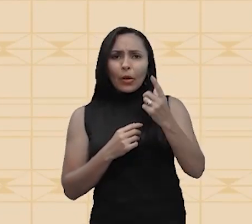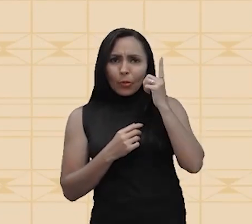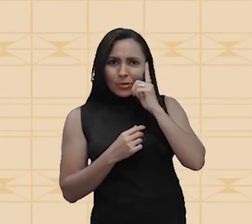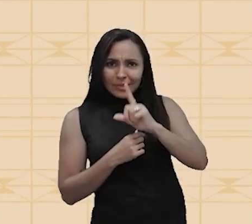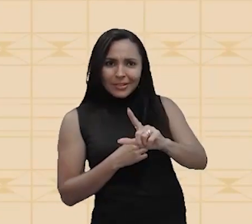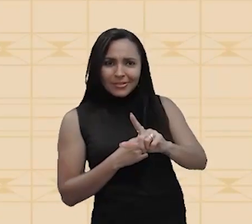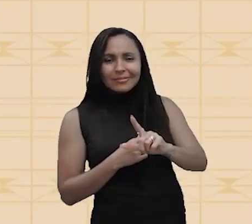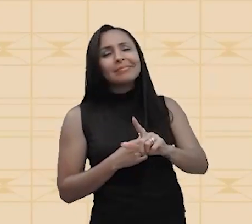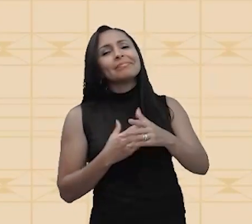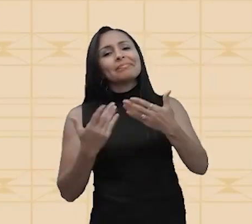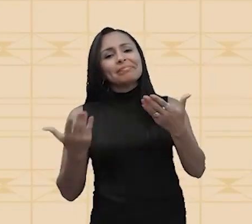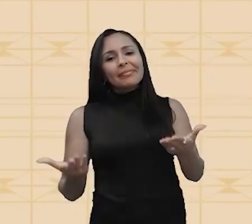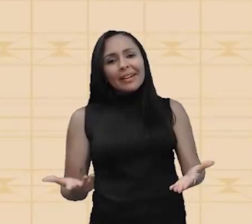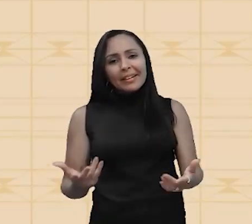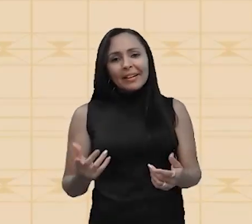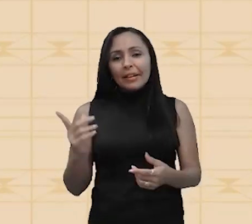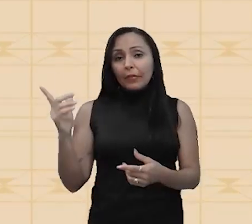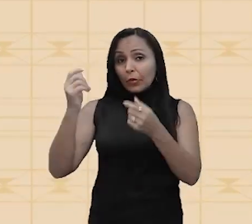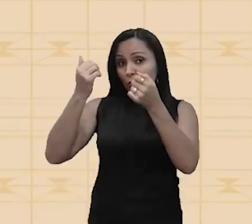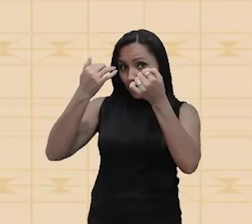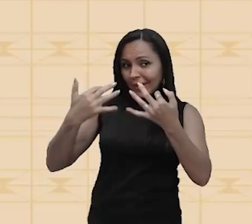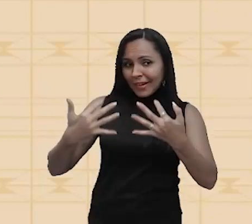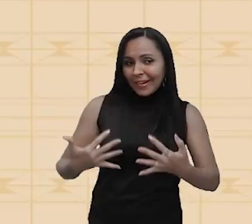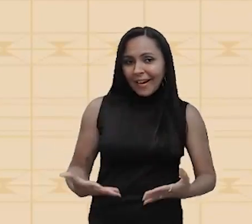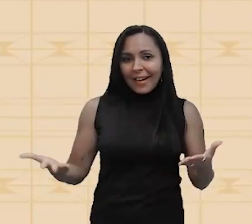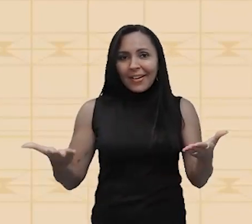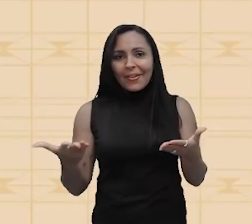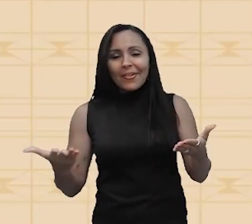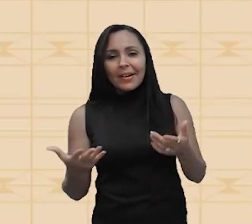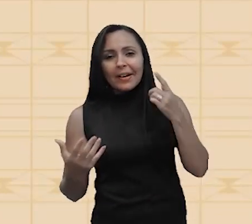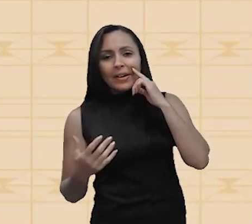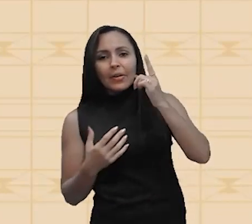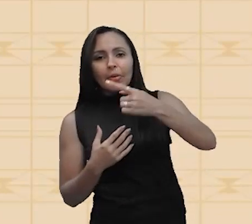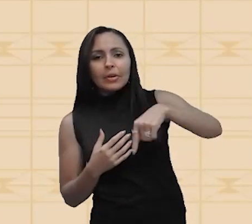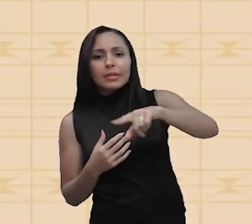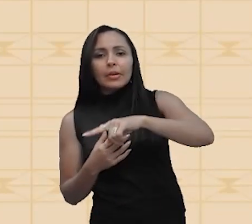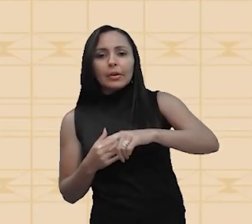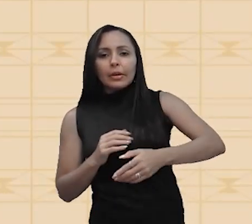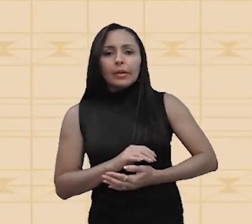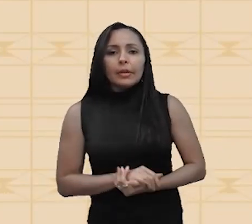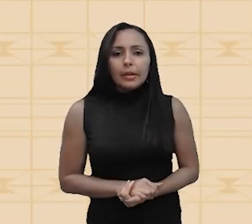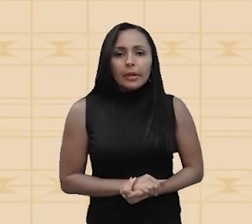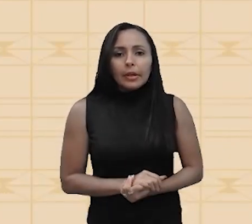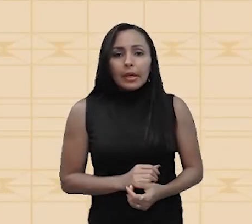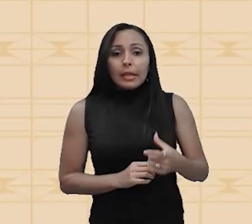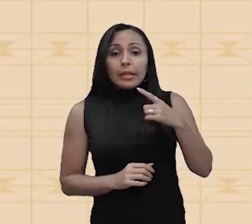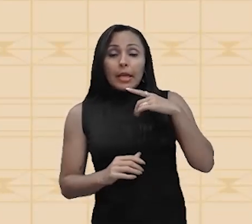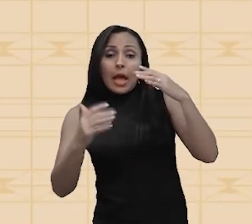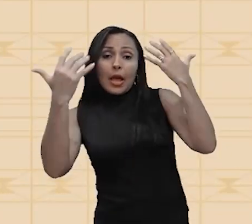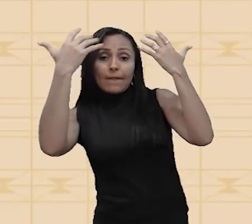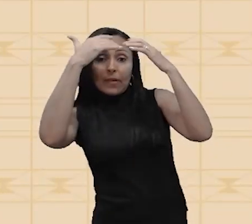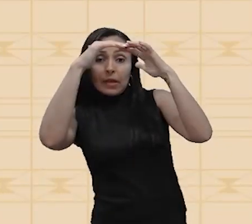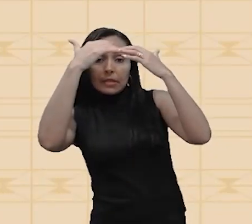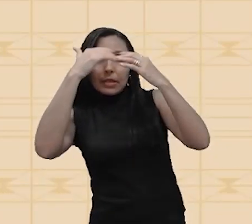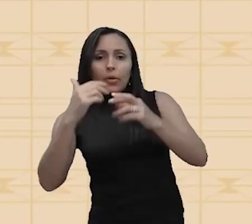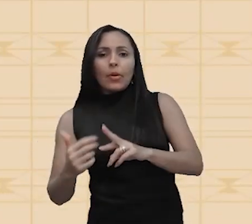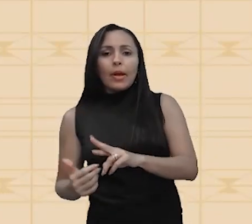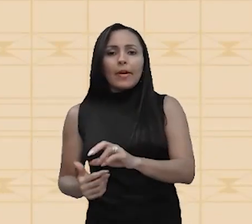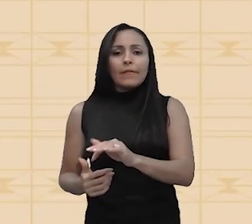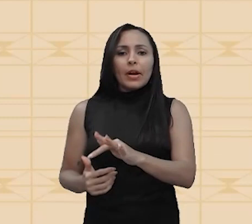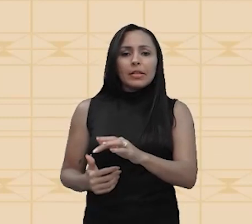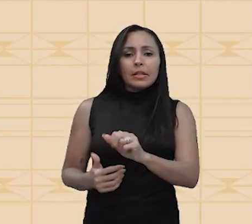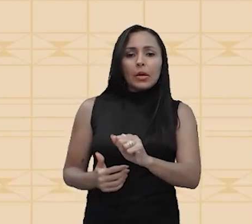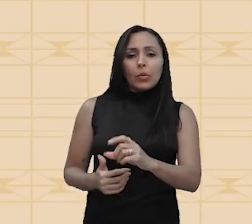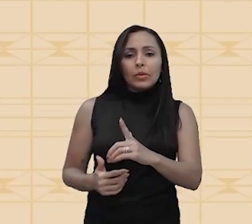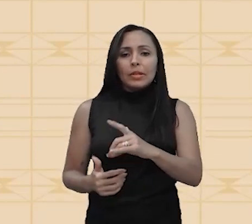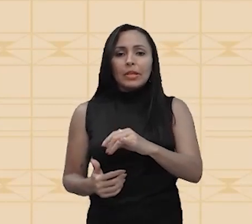eles? Pois bem, eu vou te dizer agora quais são esses fenômenos ondulatórios. Nós vamos ter a reflexão, nós vamos ter a refração, nós